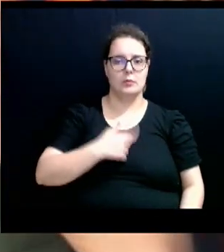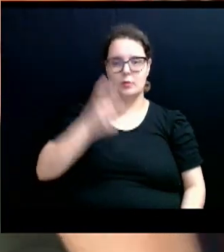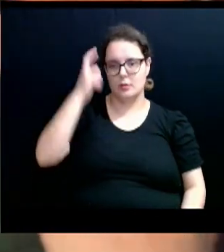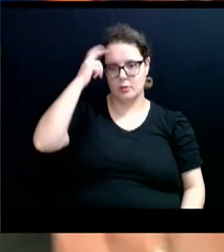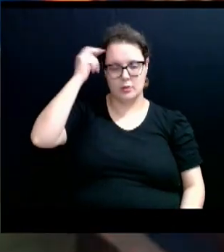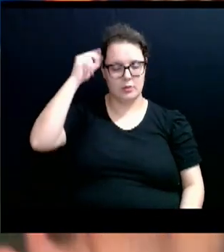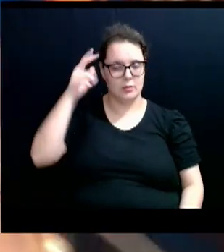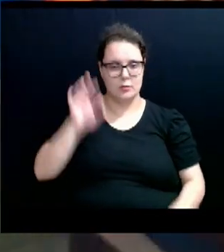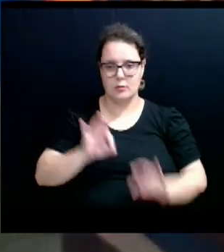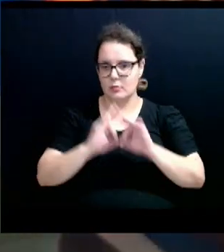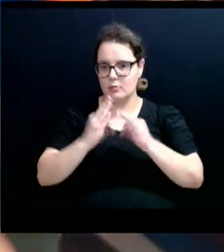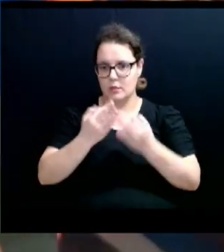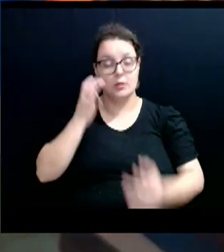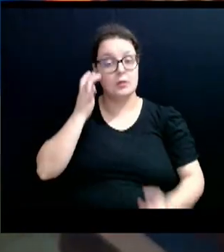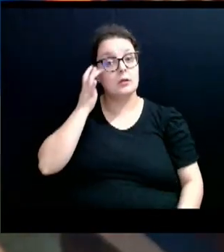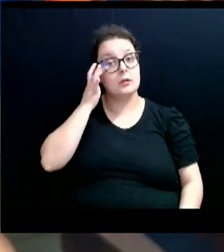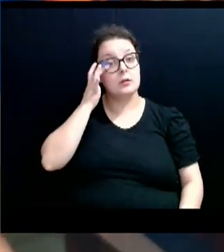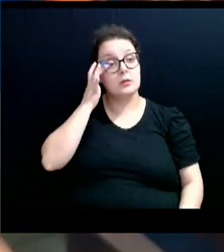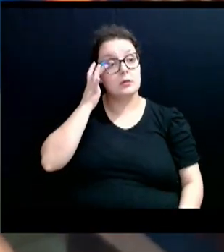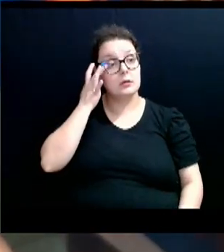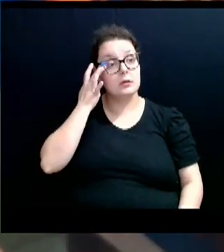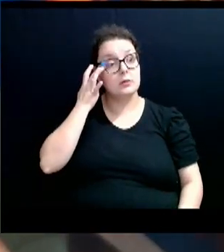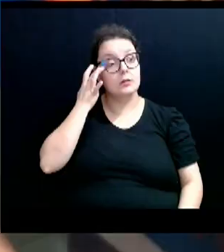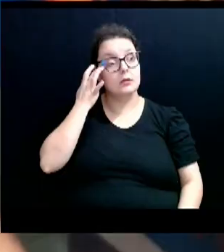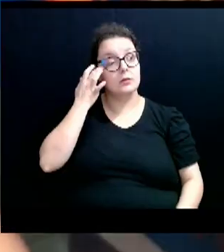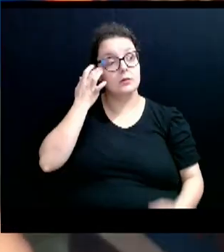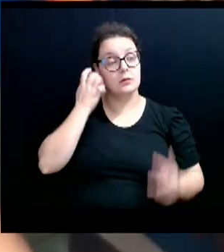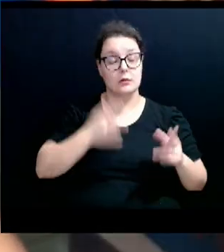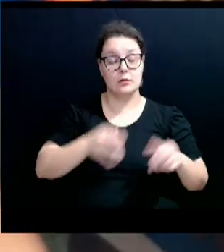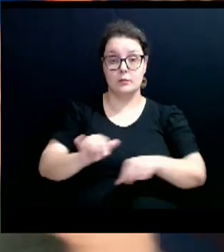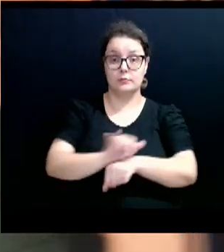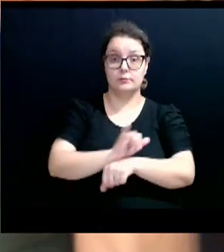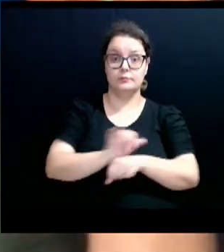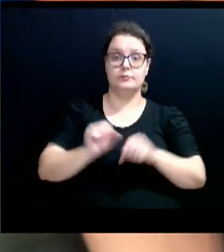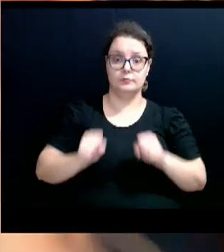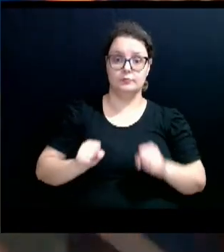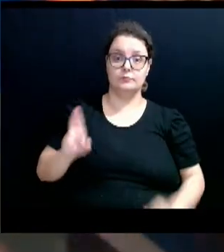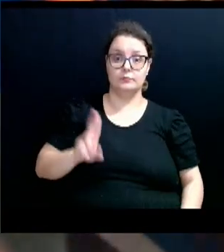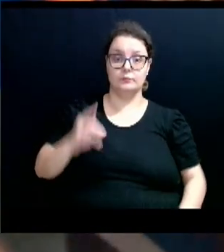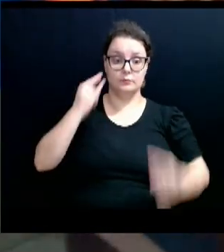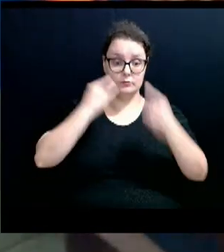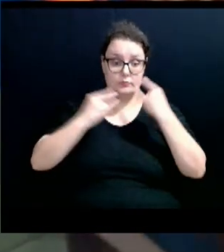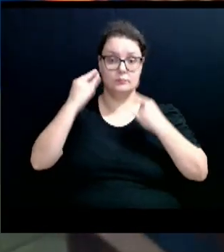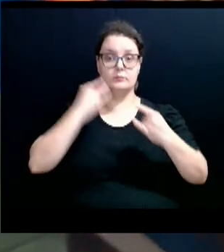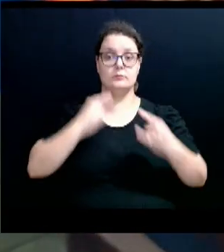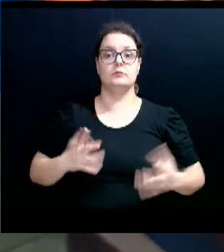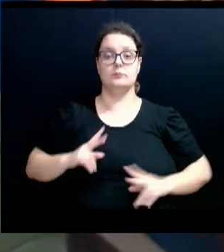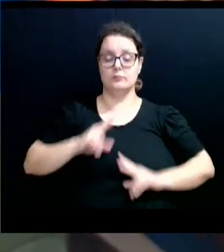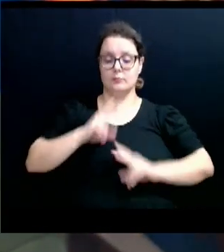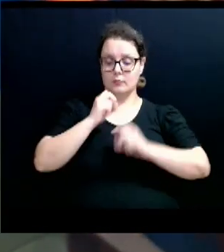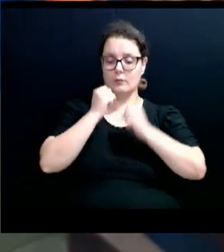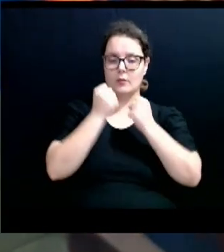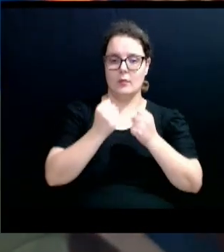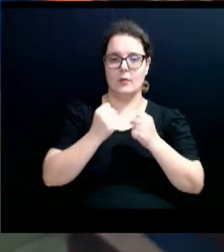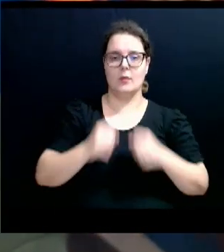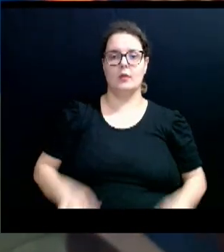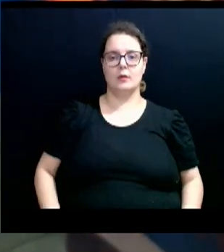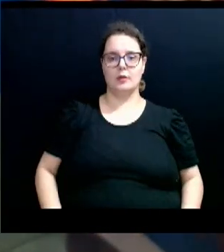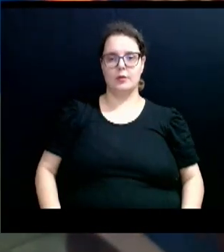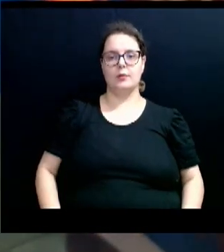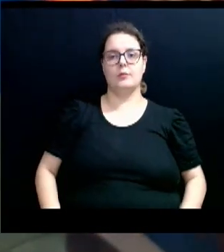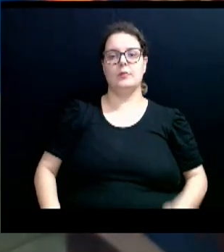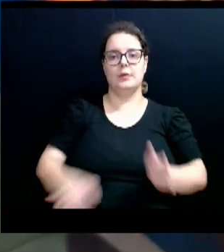familiares, como ferramenta que a gente pode usar como inspiração e fortalecimento para o que há de vir, que a gente